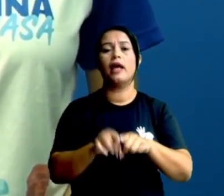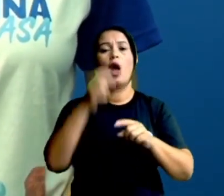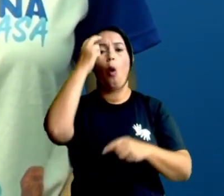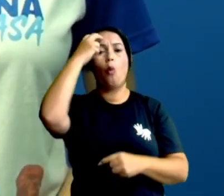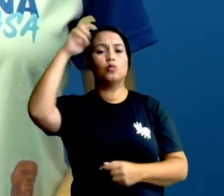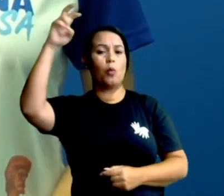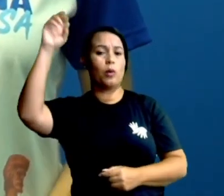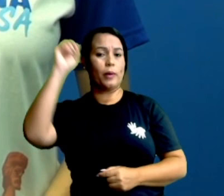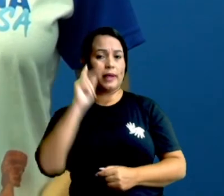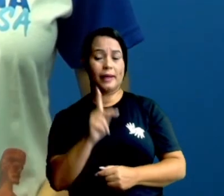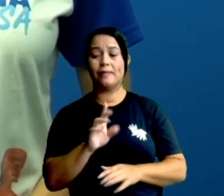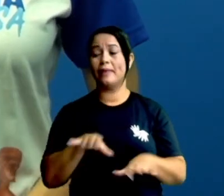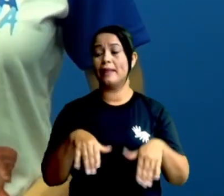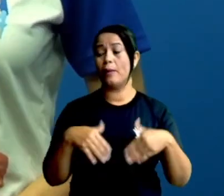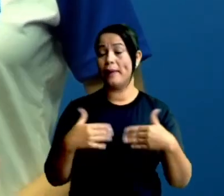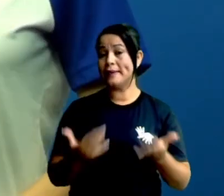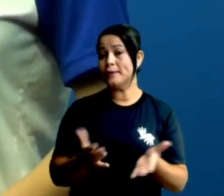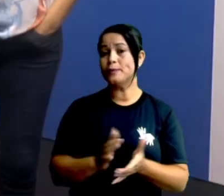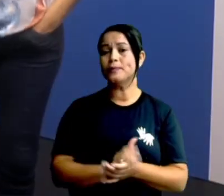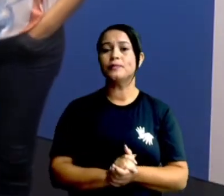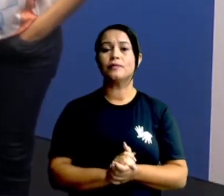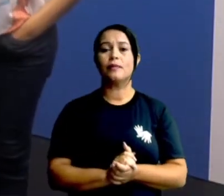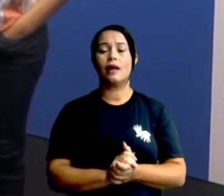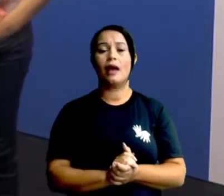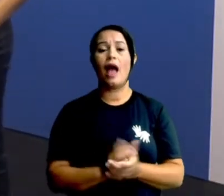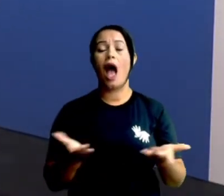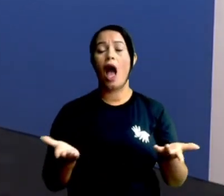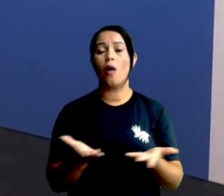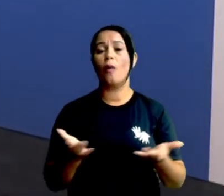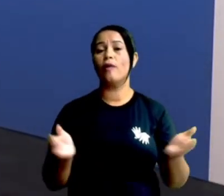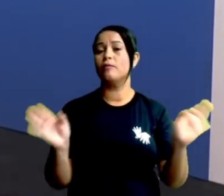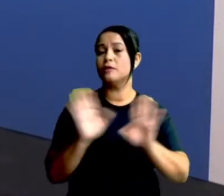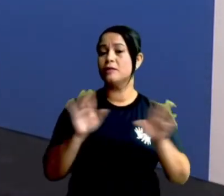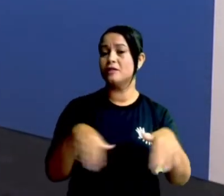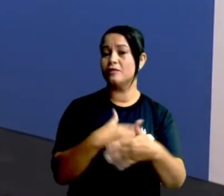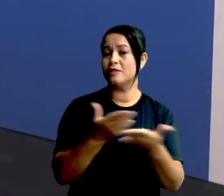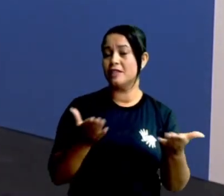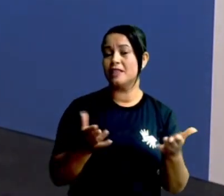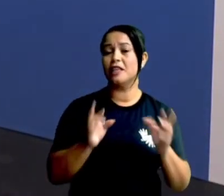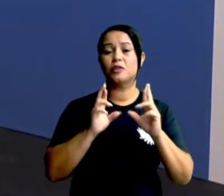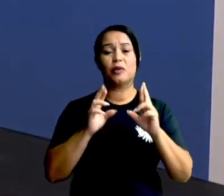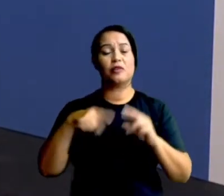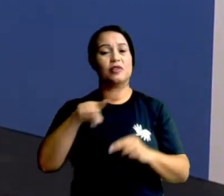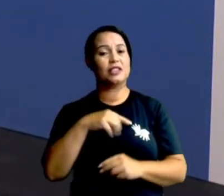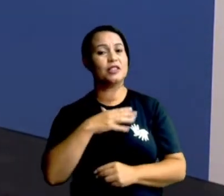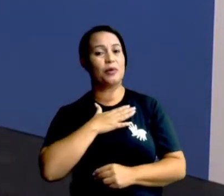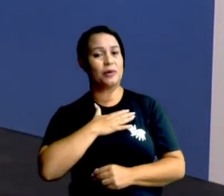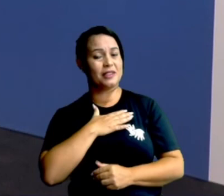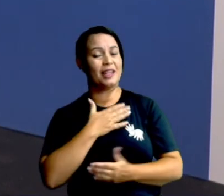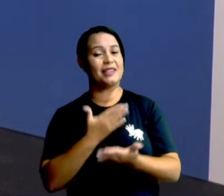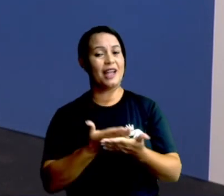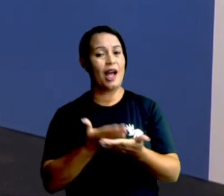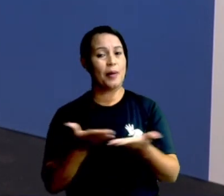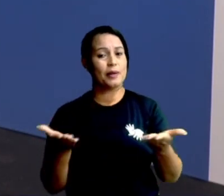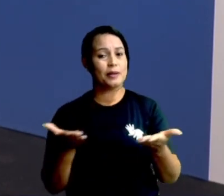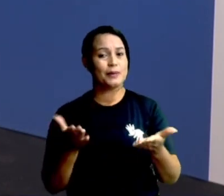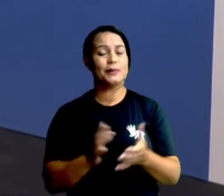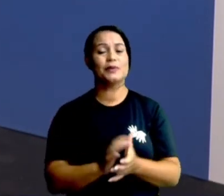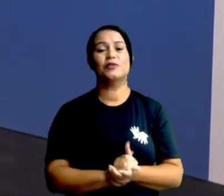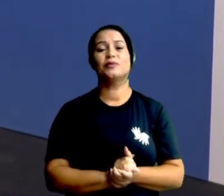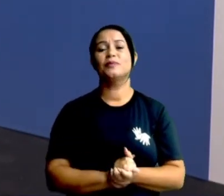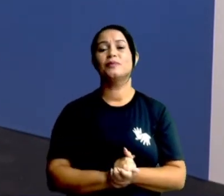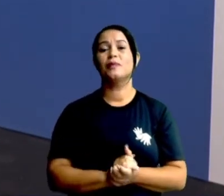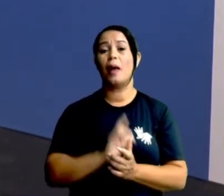cultura. Então é isso, pessoal. Vou me despedindo de vocês, tá bom? Espero que todos vocês tenham gostado da nossa aula de